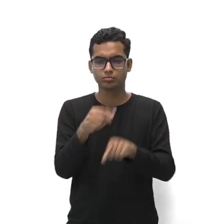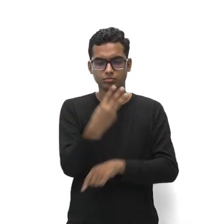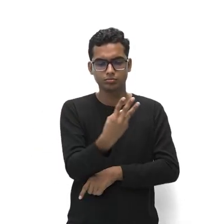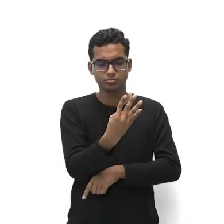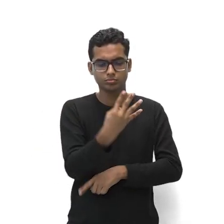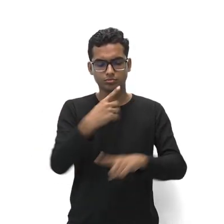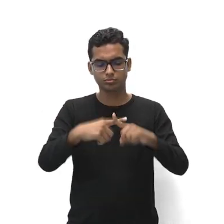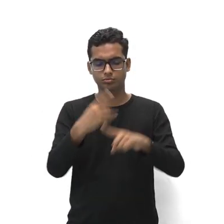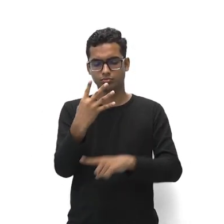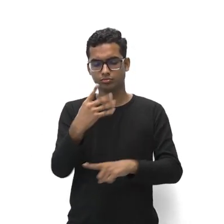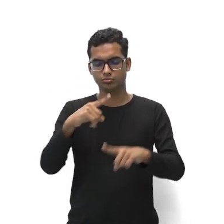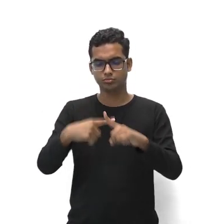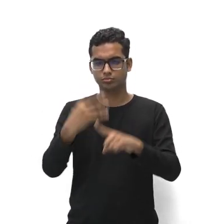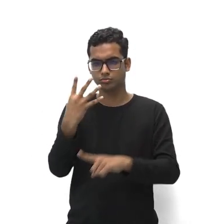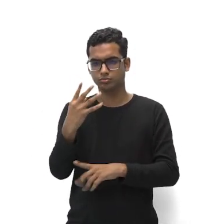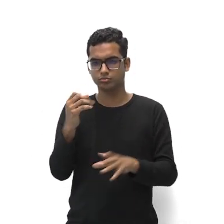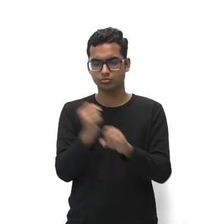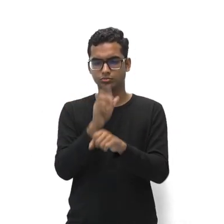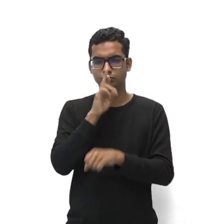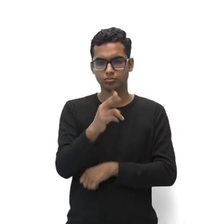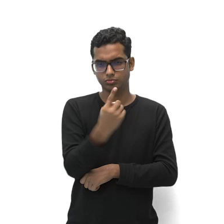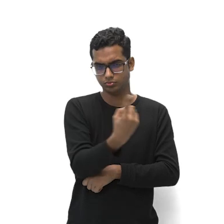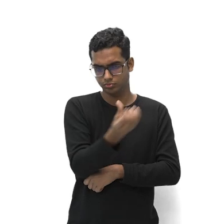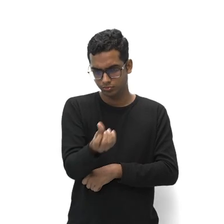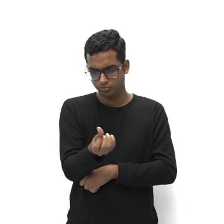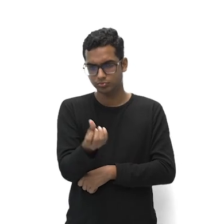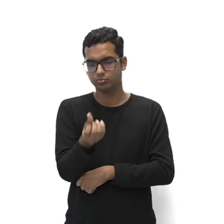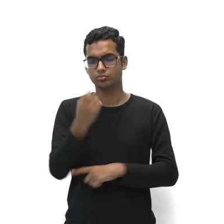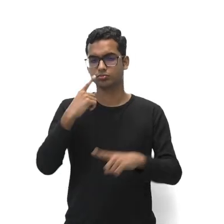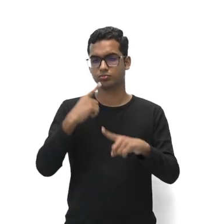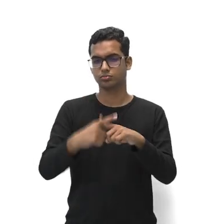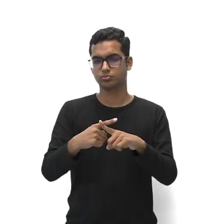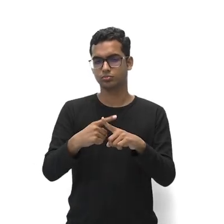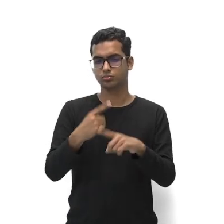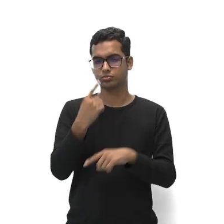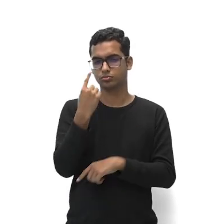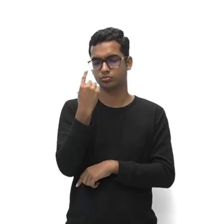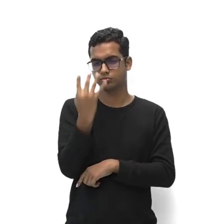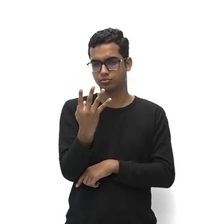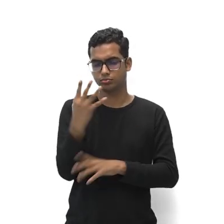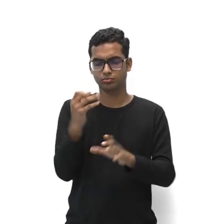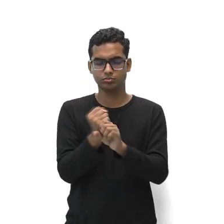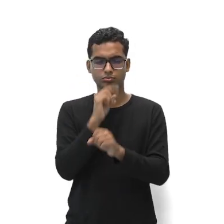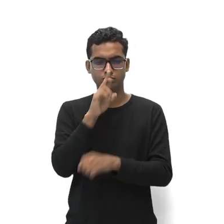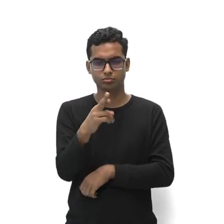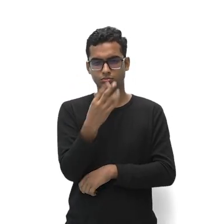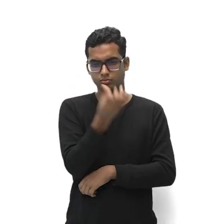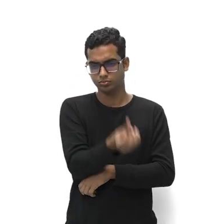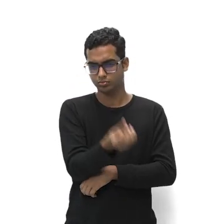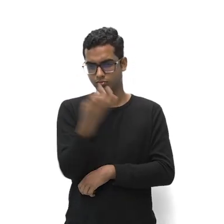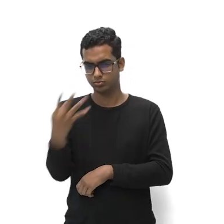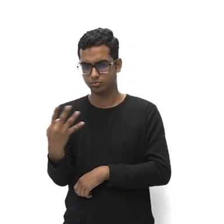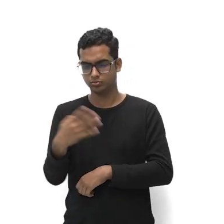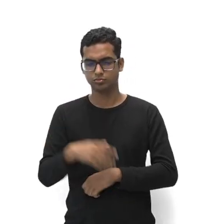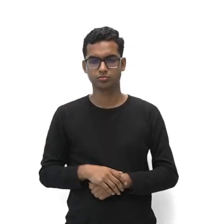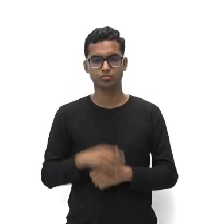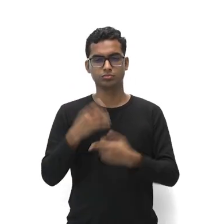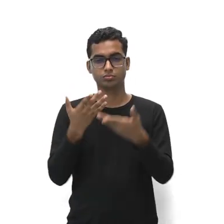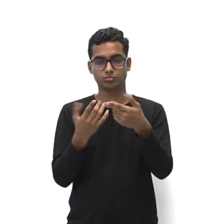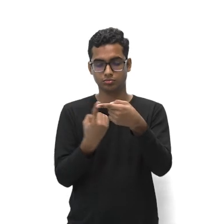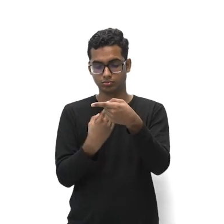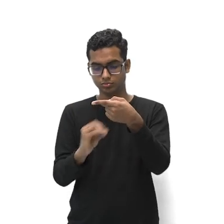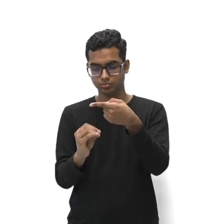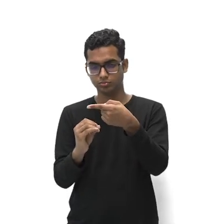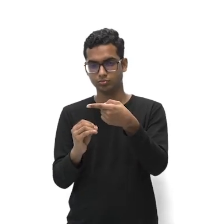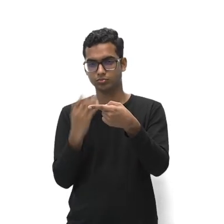4. 4 vezes 4, 16. 16 vezes 4, 64. 10 ao